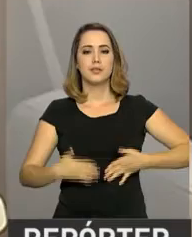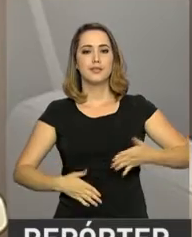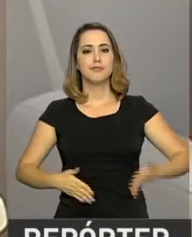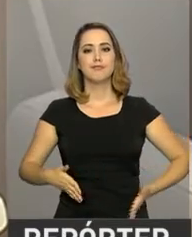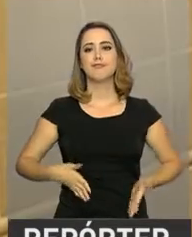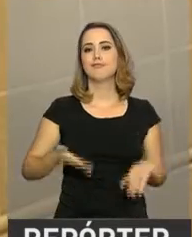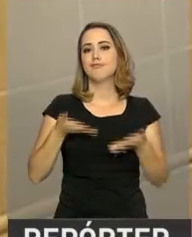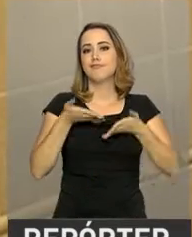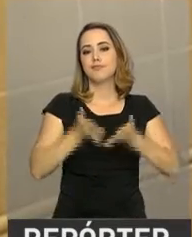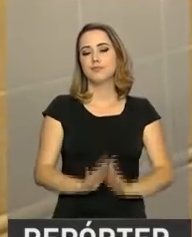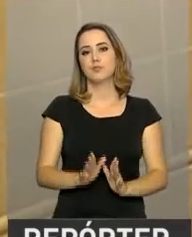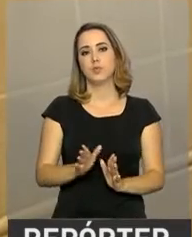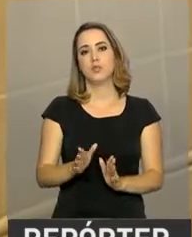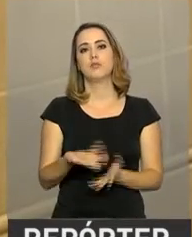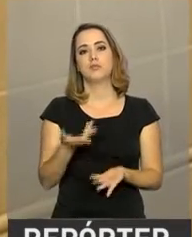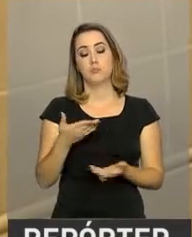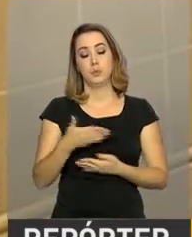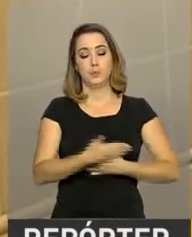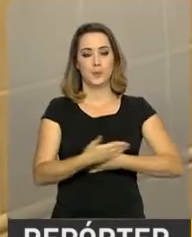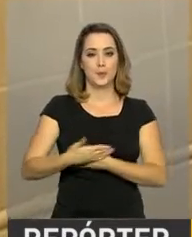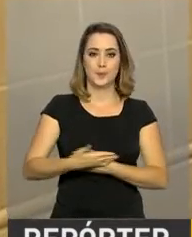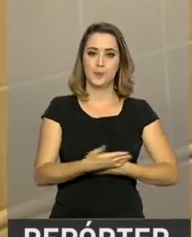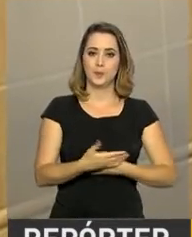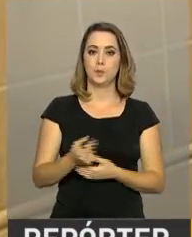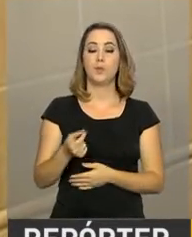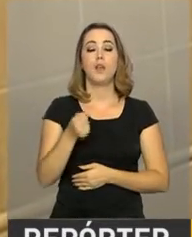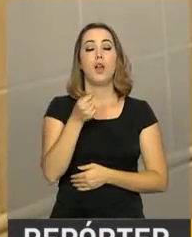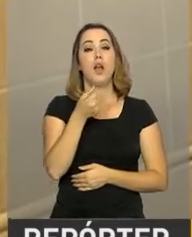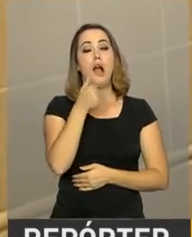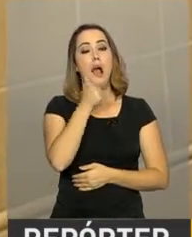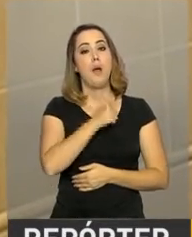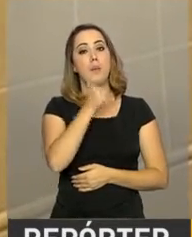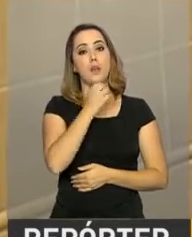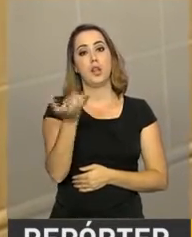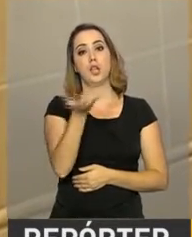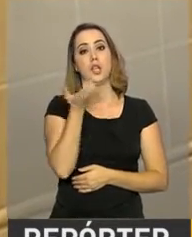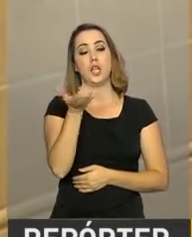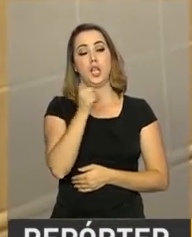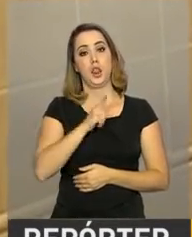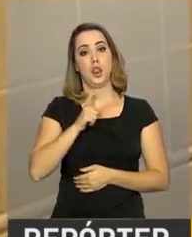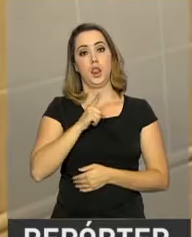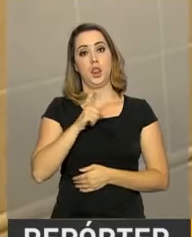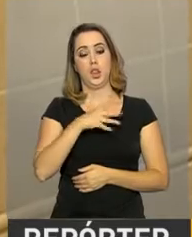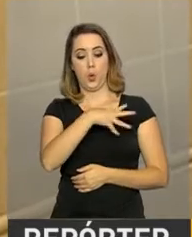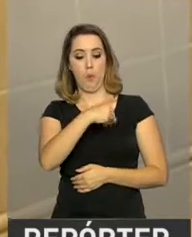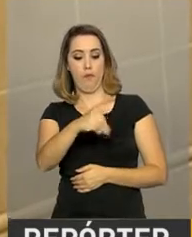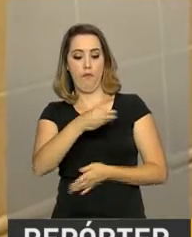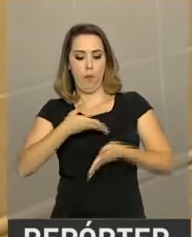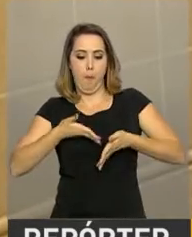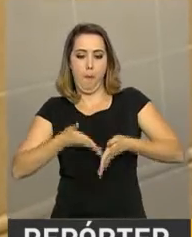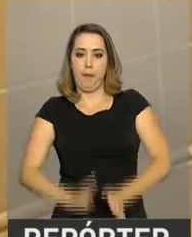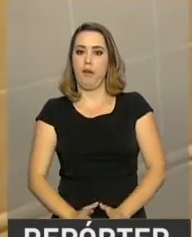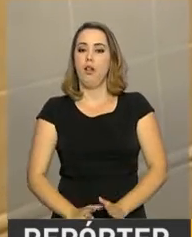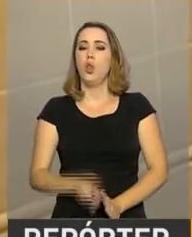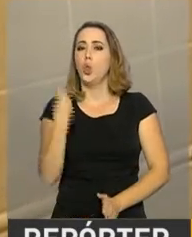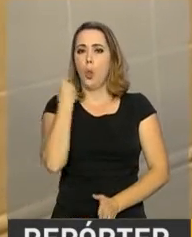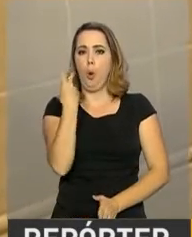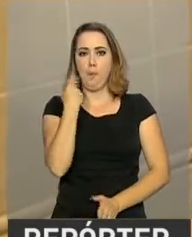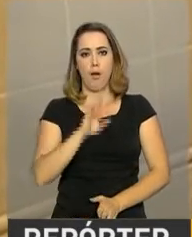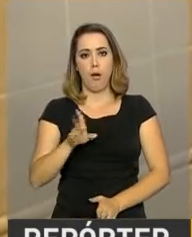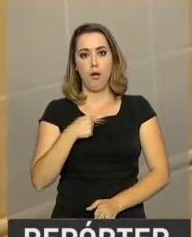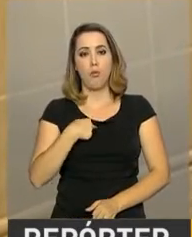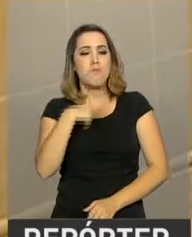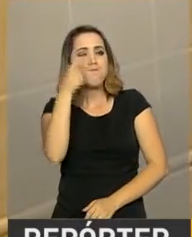do bebê quando futura mamãe decide ter um filho por parto normal não dá pra saber exatamente quanto tempo vai demorar